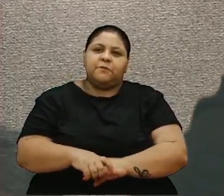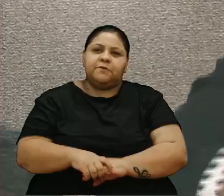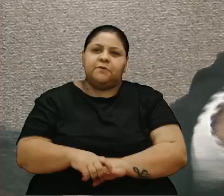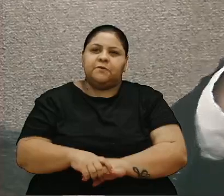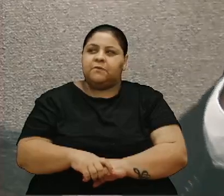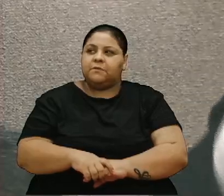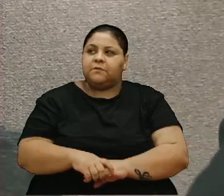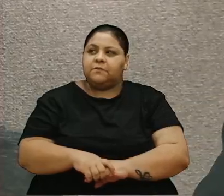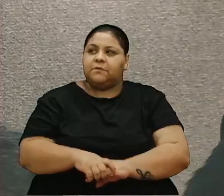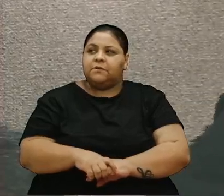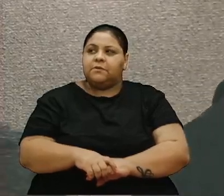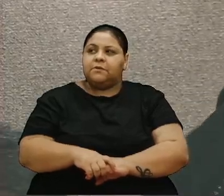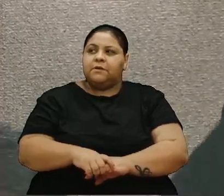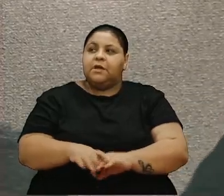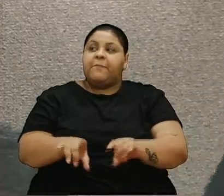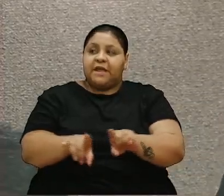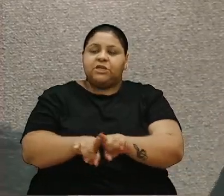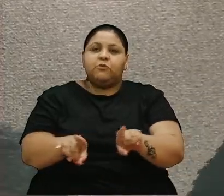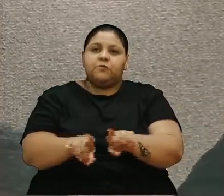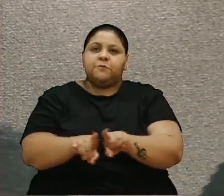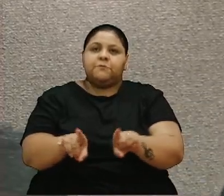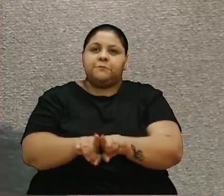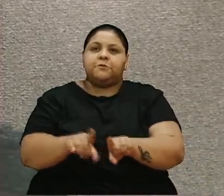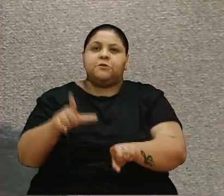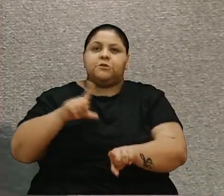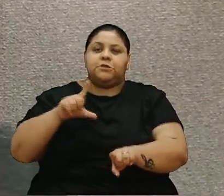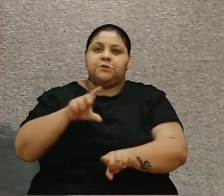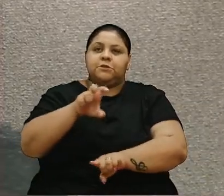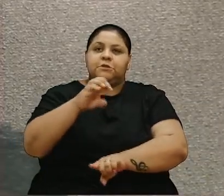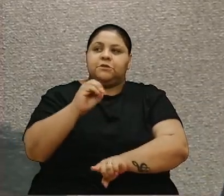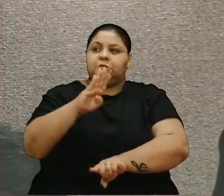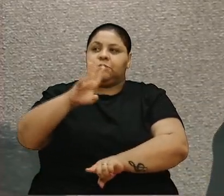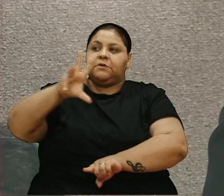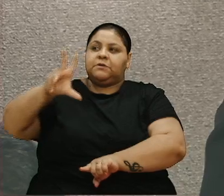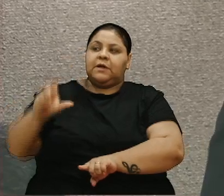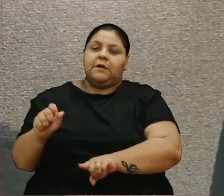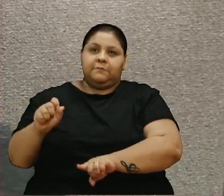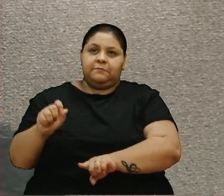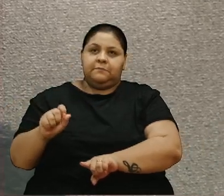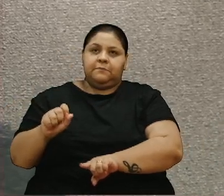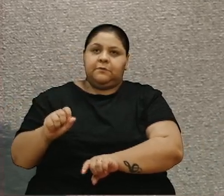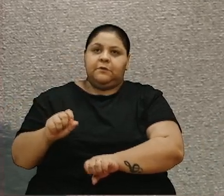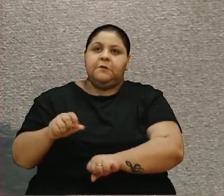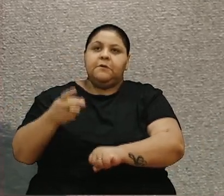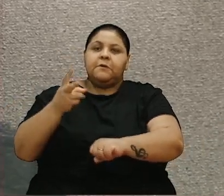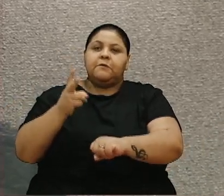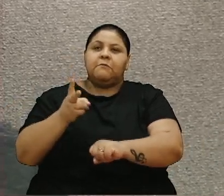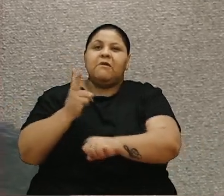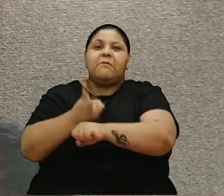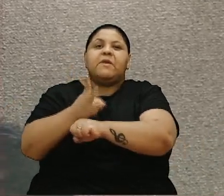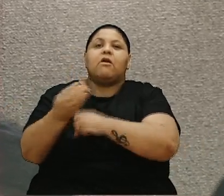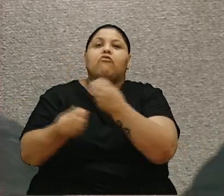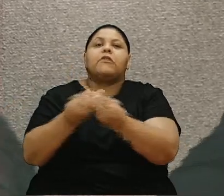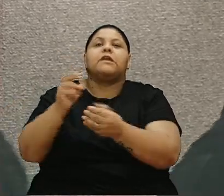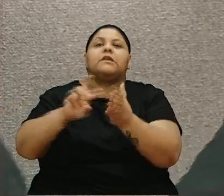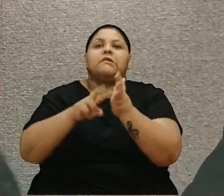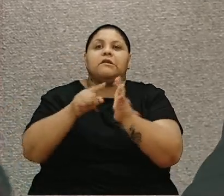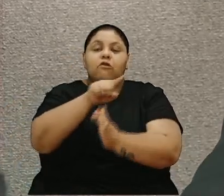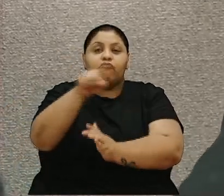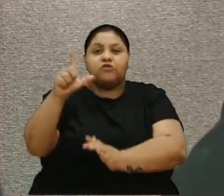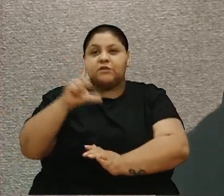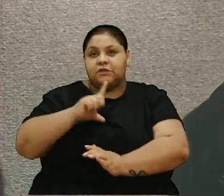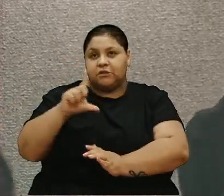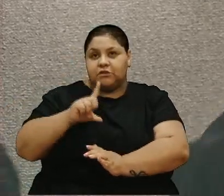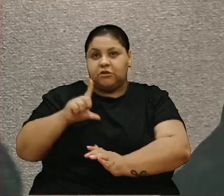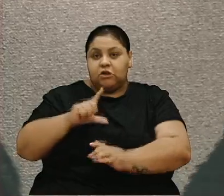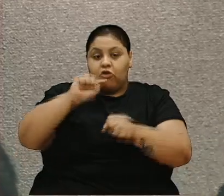bateu 50 bilhões de reais emprestados. O que é isso? É você ter o